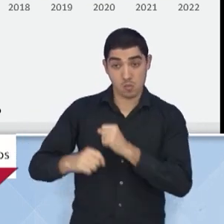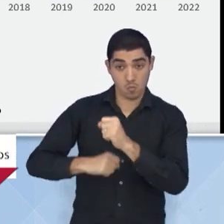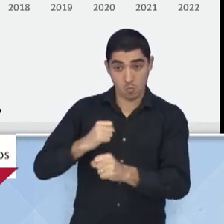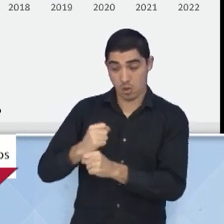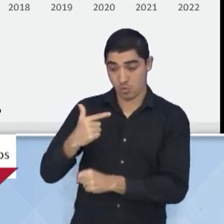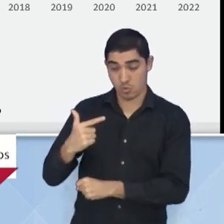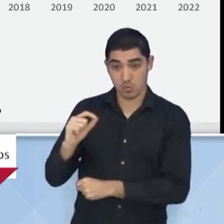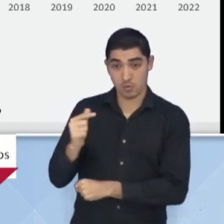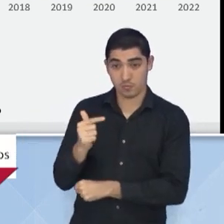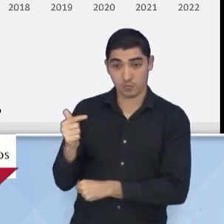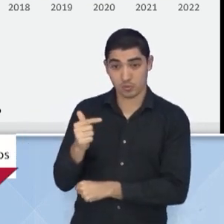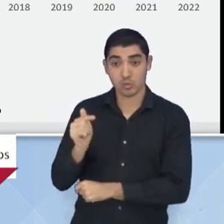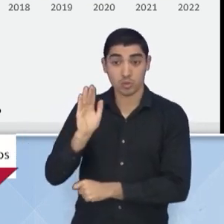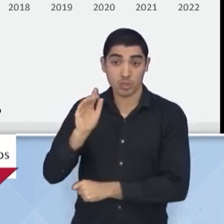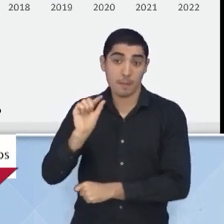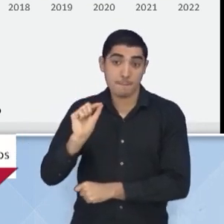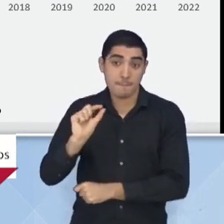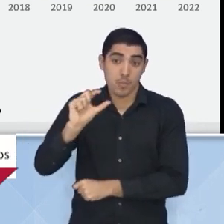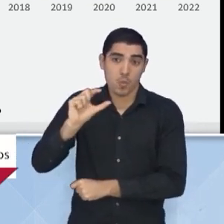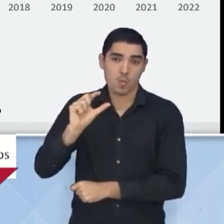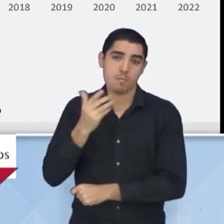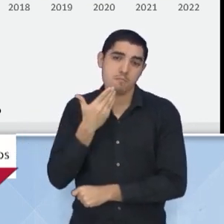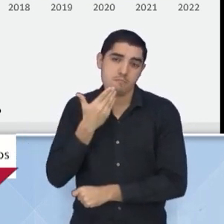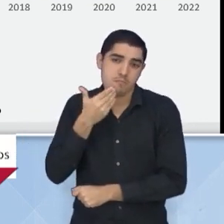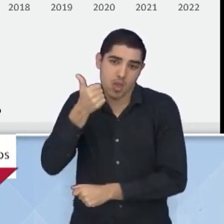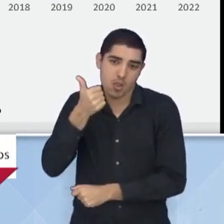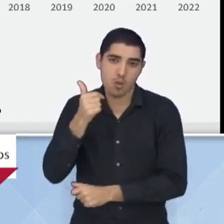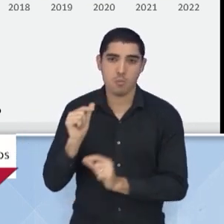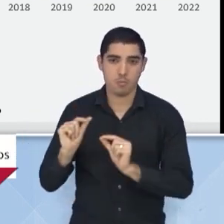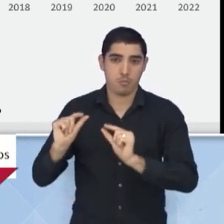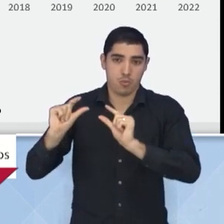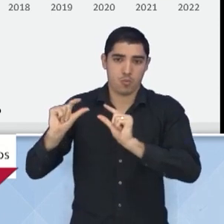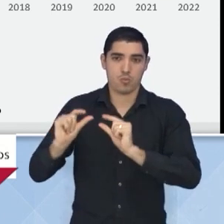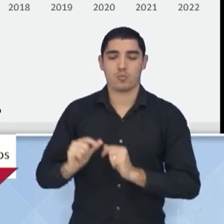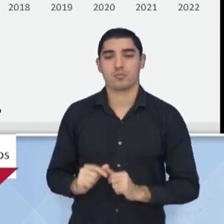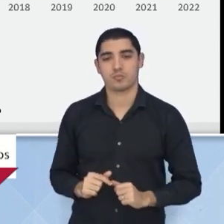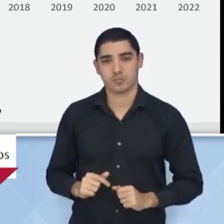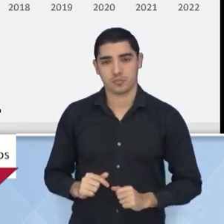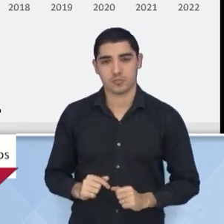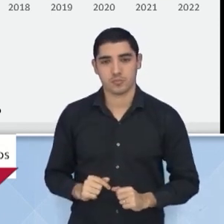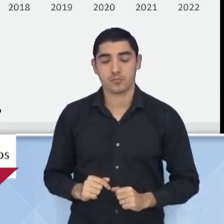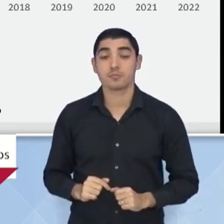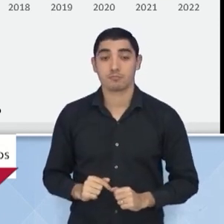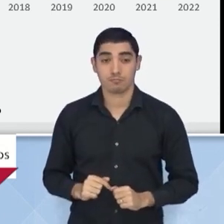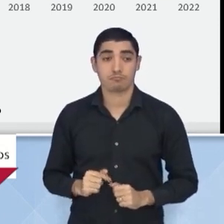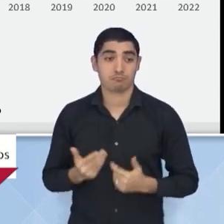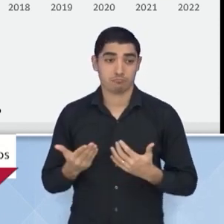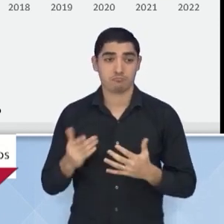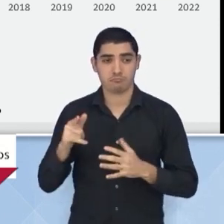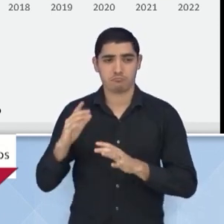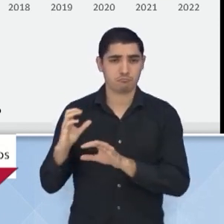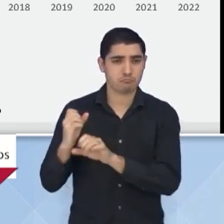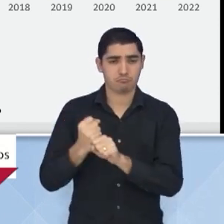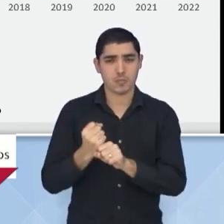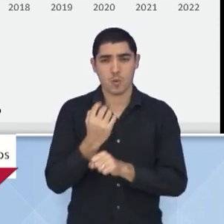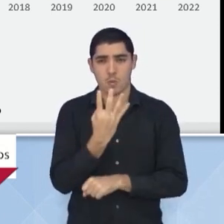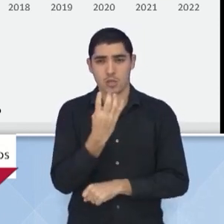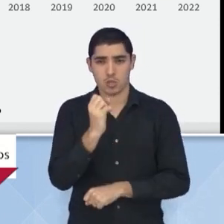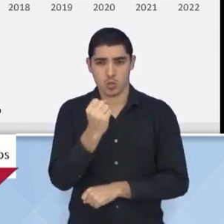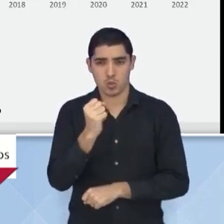2022 teve uma pequena melhora né do indicador ficando aí com uma média de